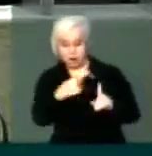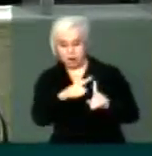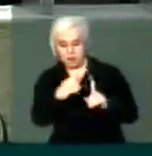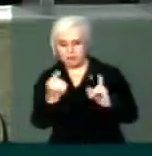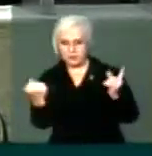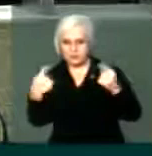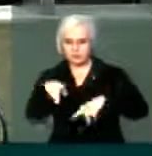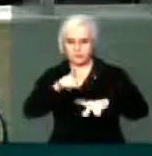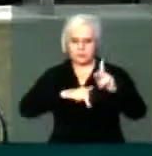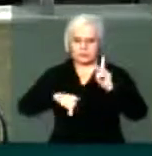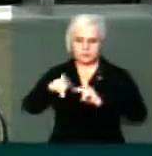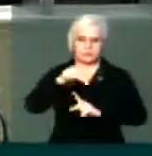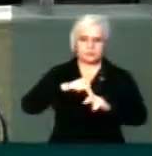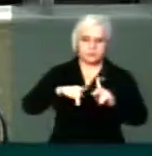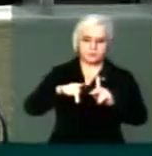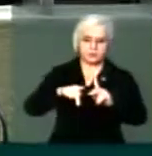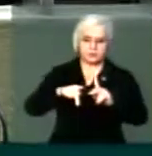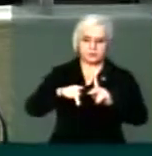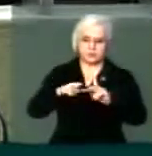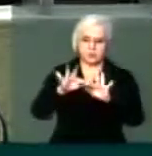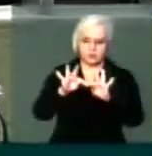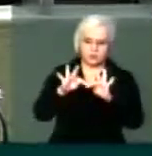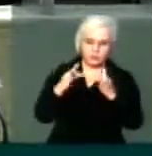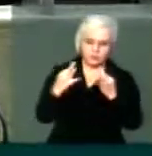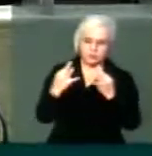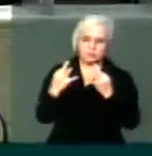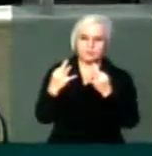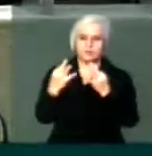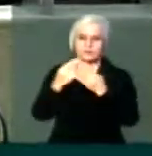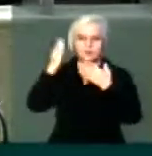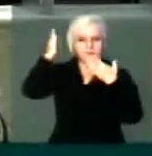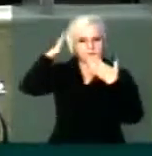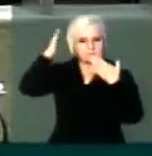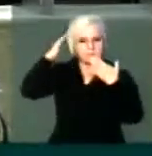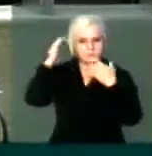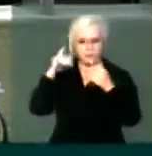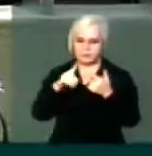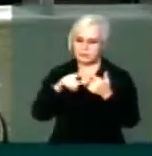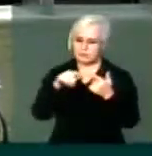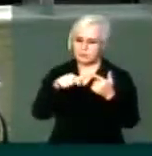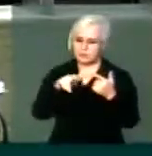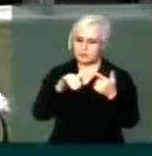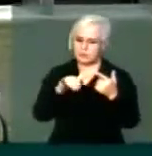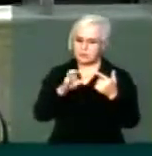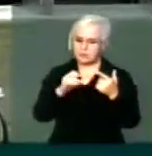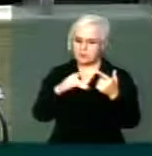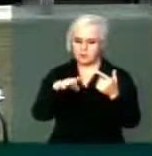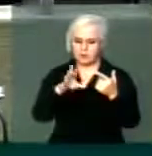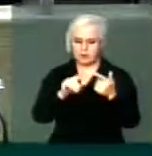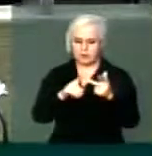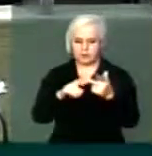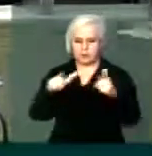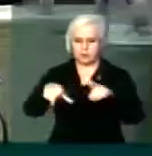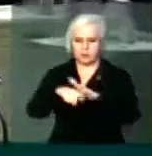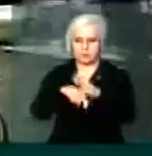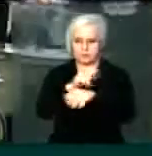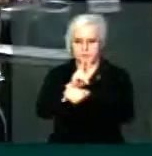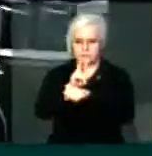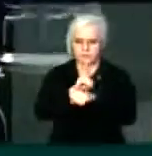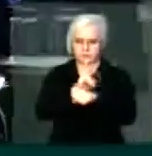contra os povos indígenas de quilombo e unidades de conservação.